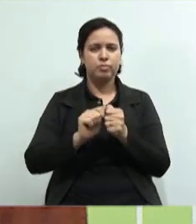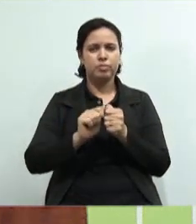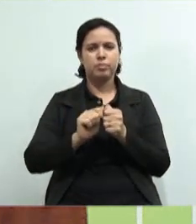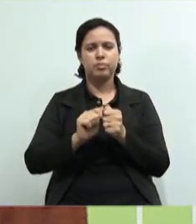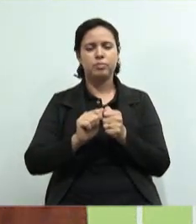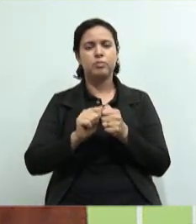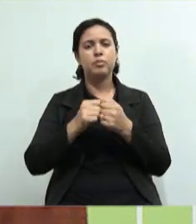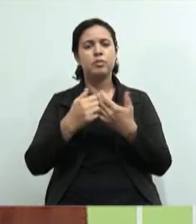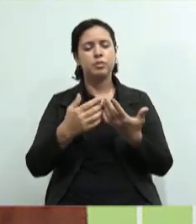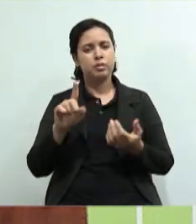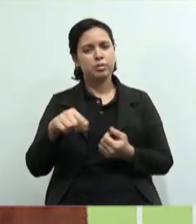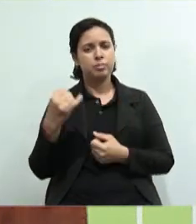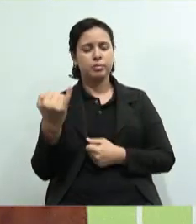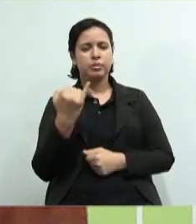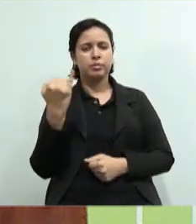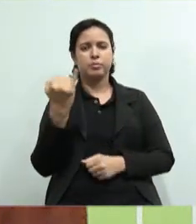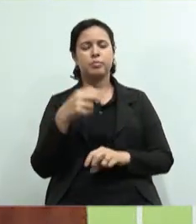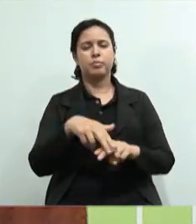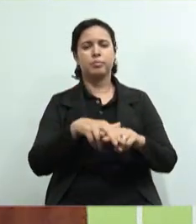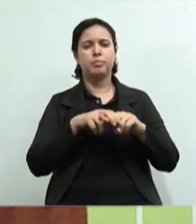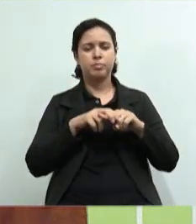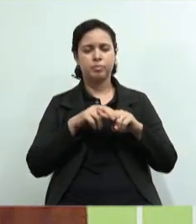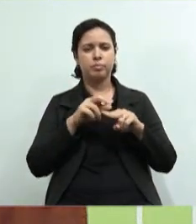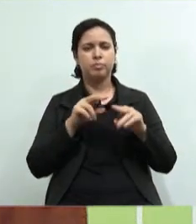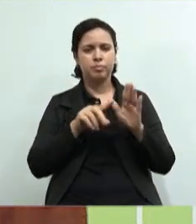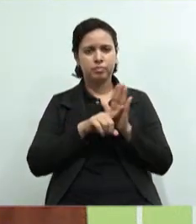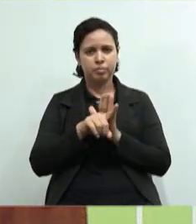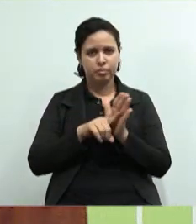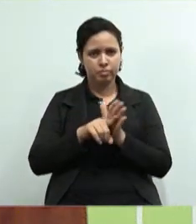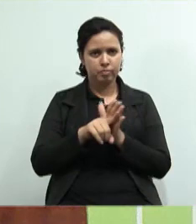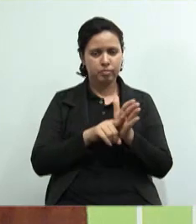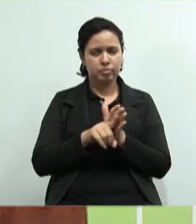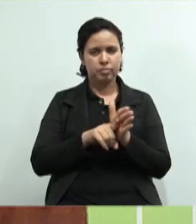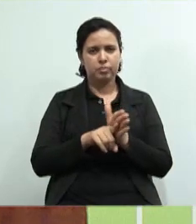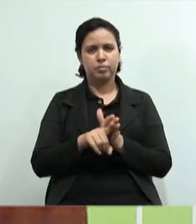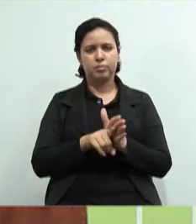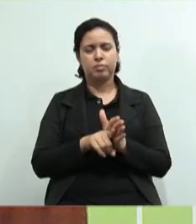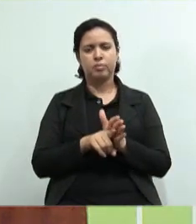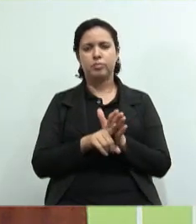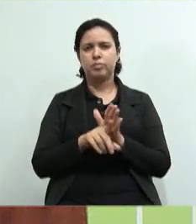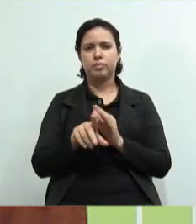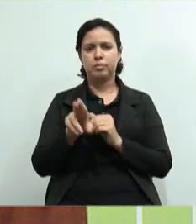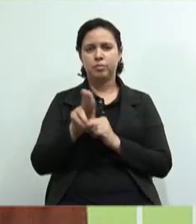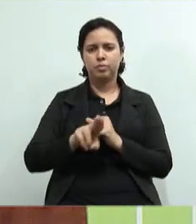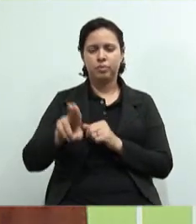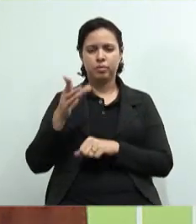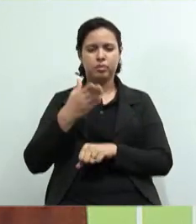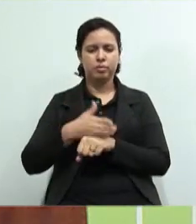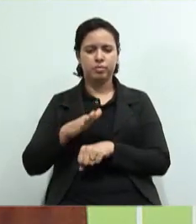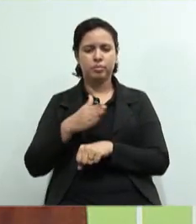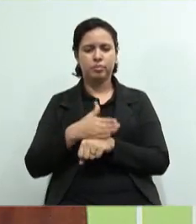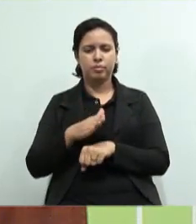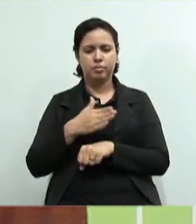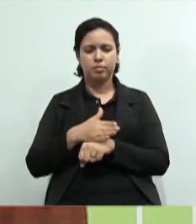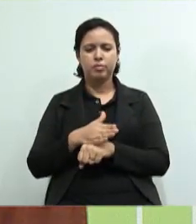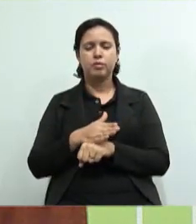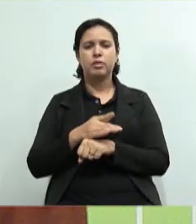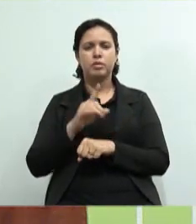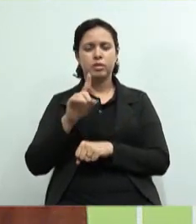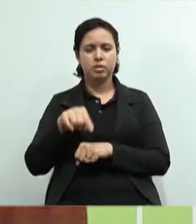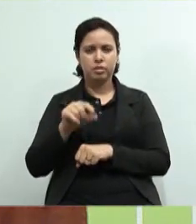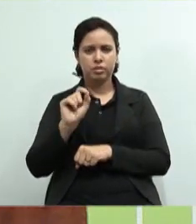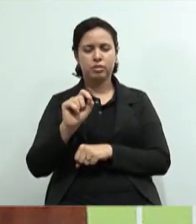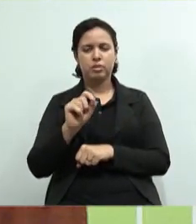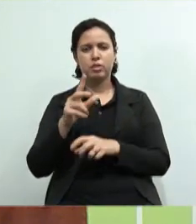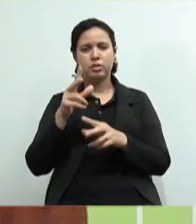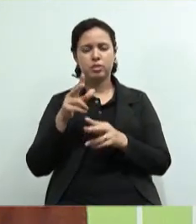E isso é importante, por isso que a gente verifica e aí põe em prática, agir. É um ciclo, assim como um